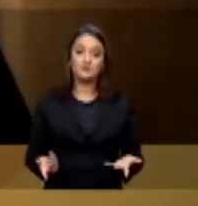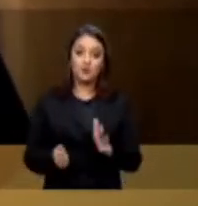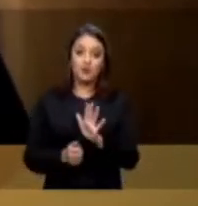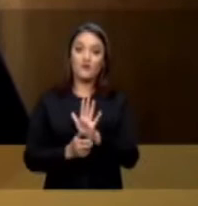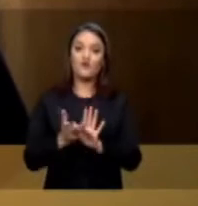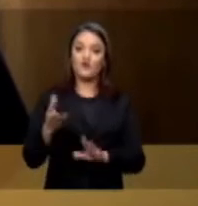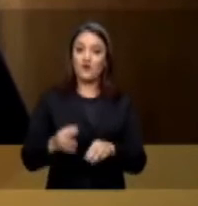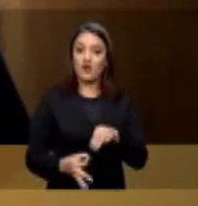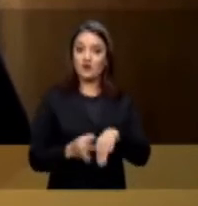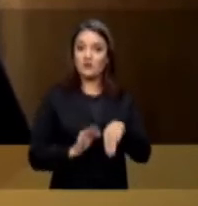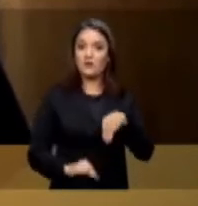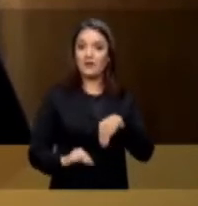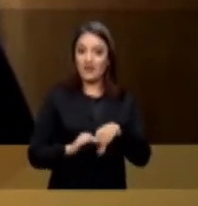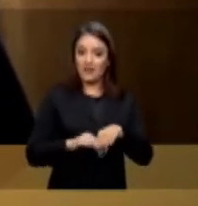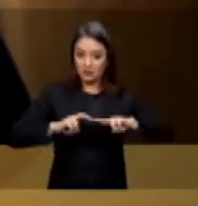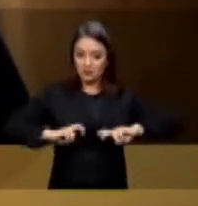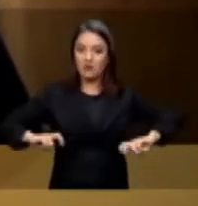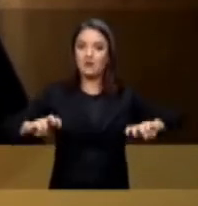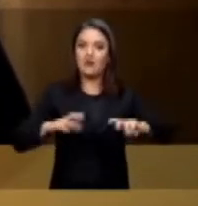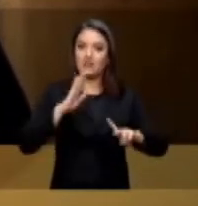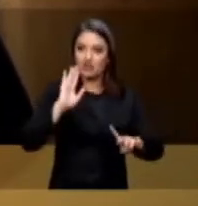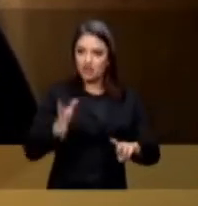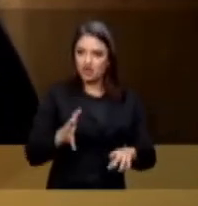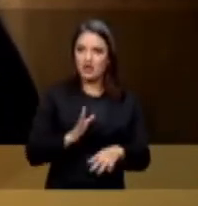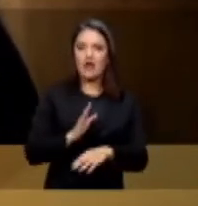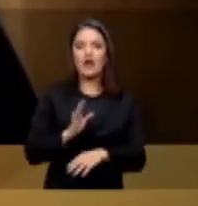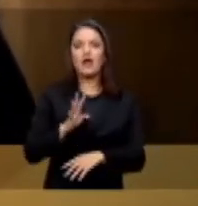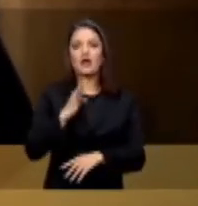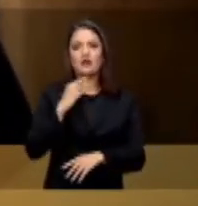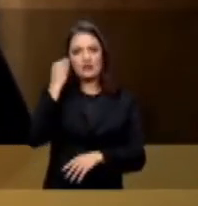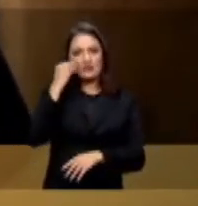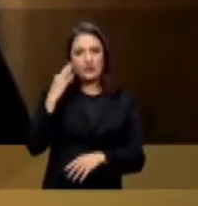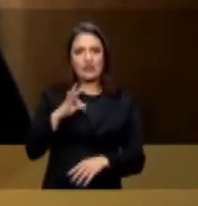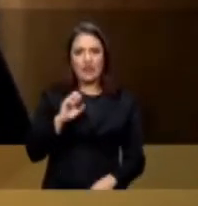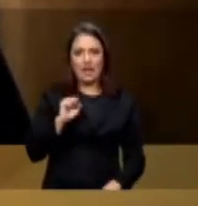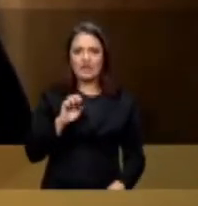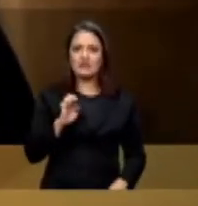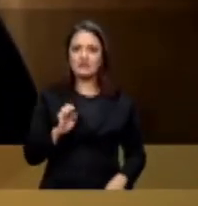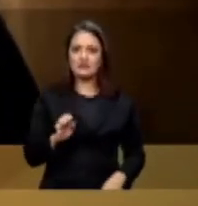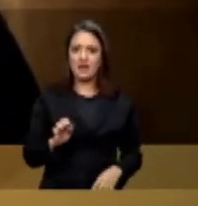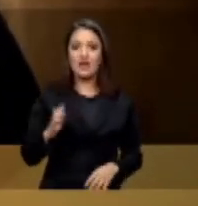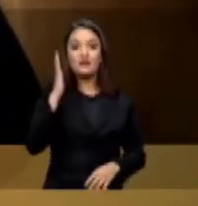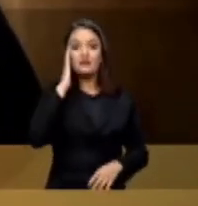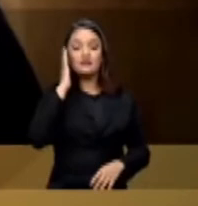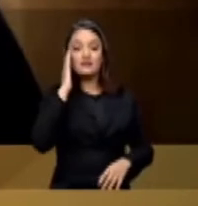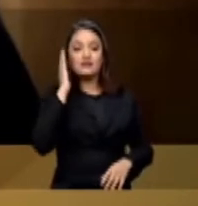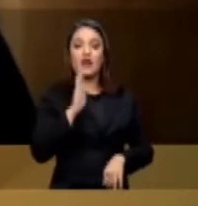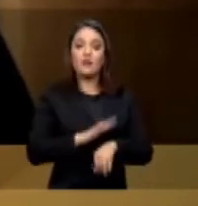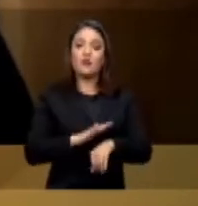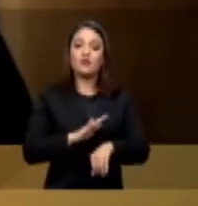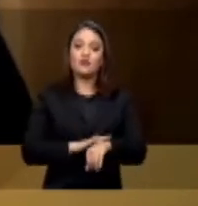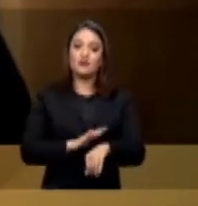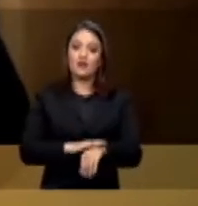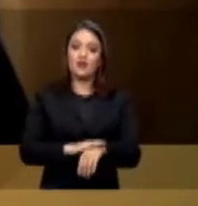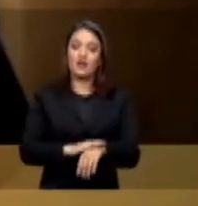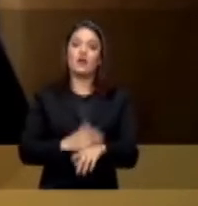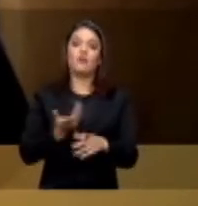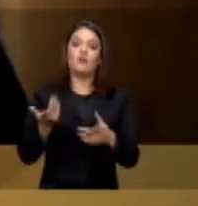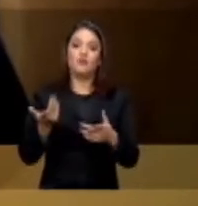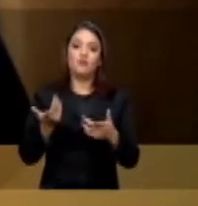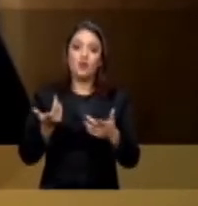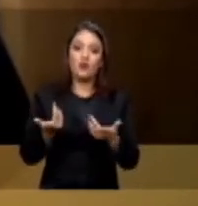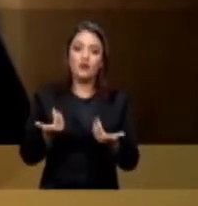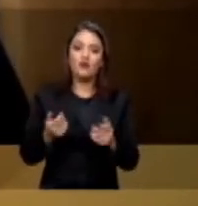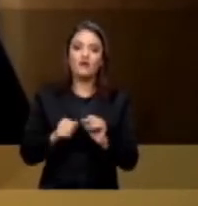já passaram pelo TSE ou lá estão e sabem o tempo da jurisdição eleitoral que é gasto com